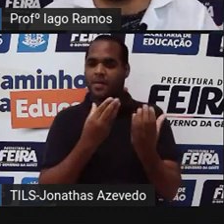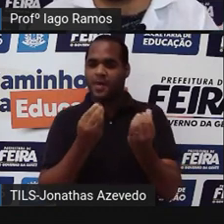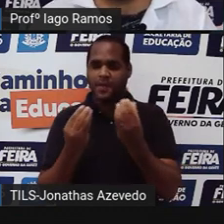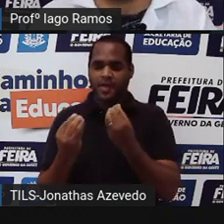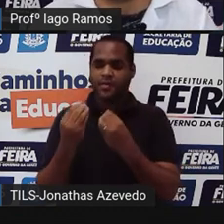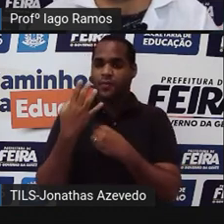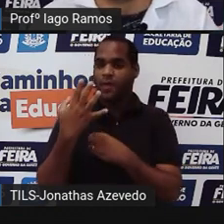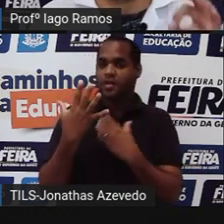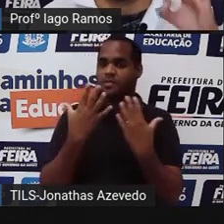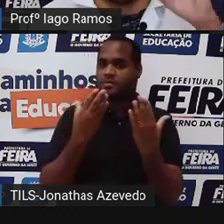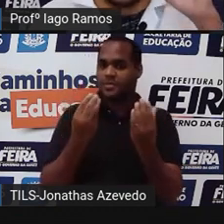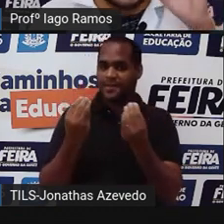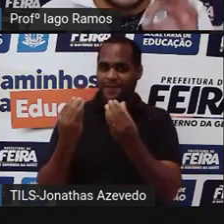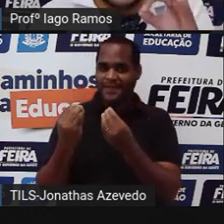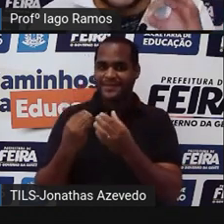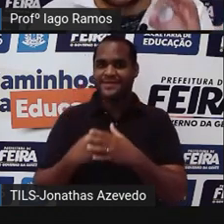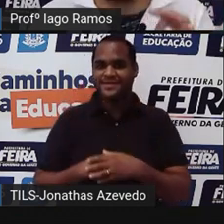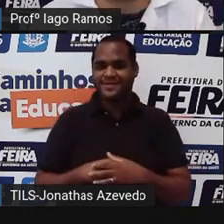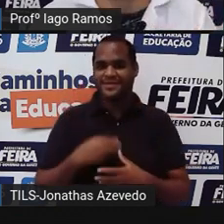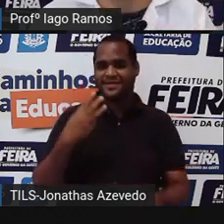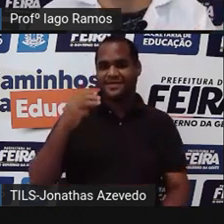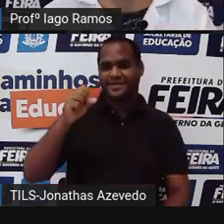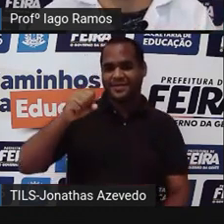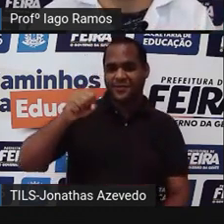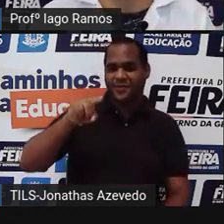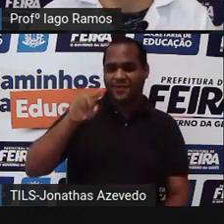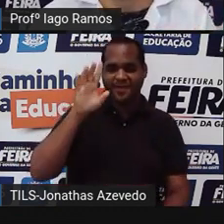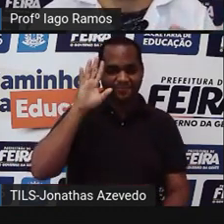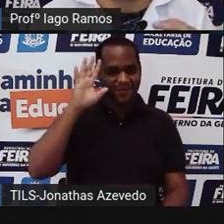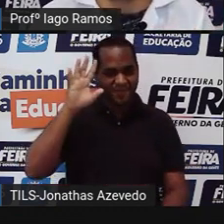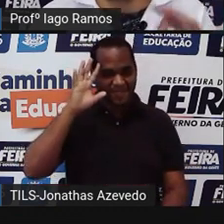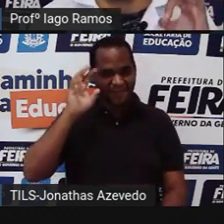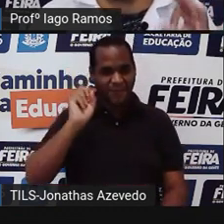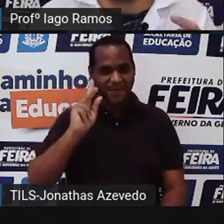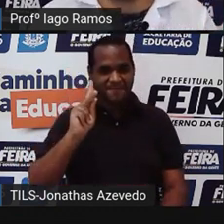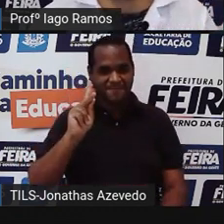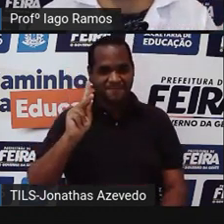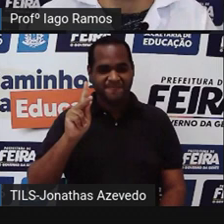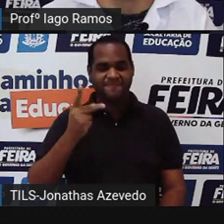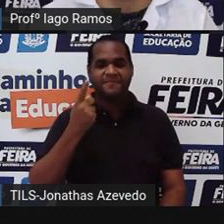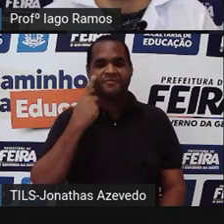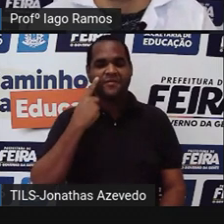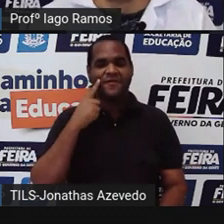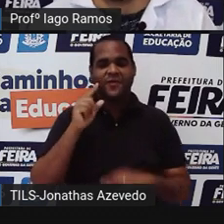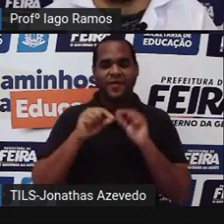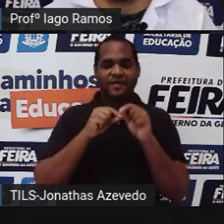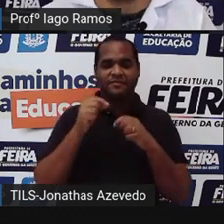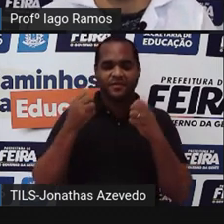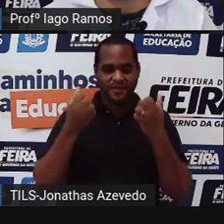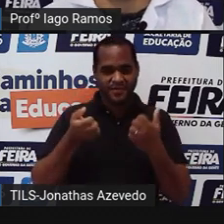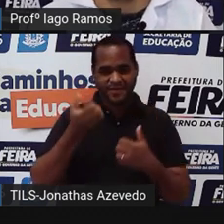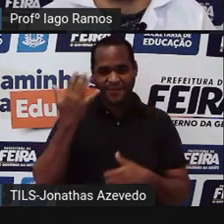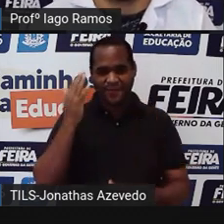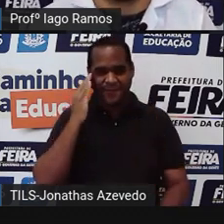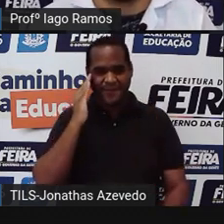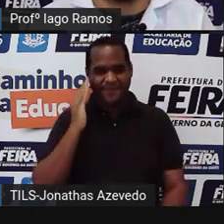maioria ou quatro para bastante. 30 segundos para refletir direitinho, tá bom? e ver o quanto é que você entendeu até